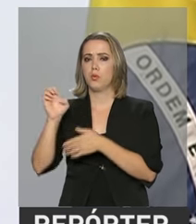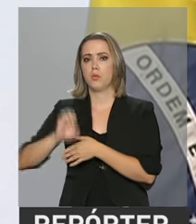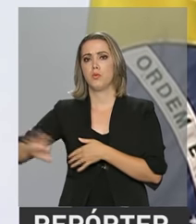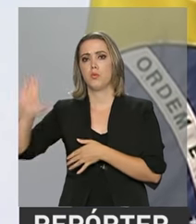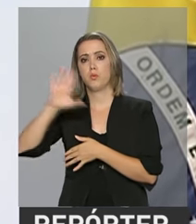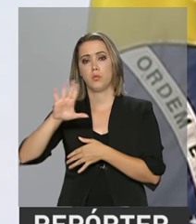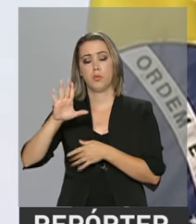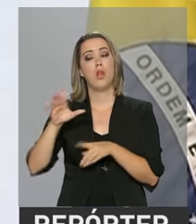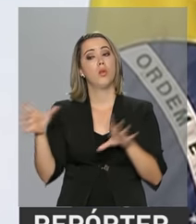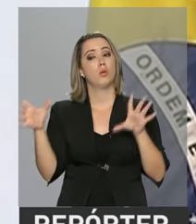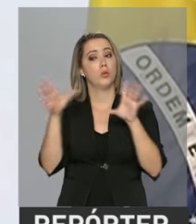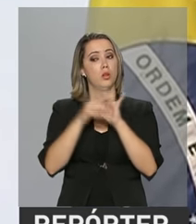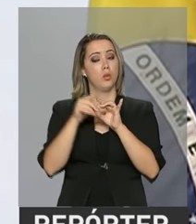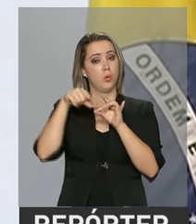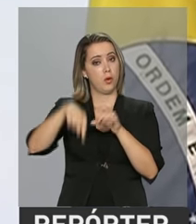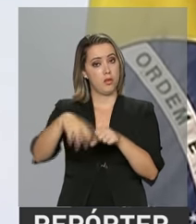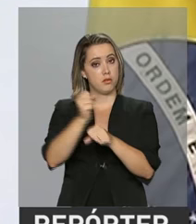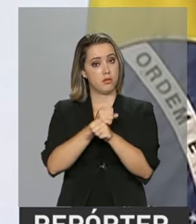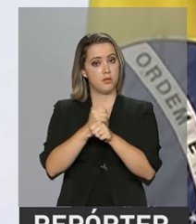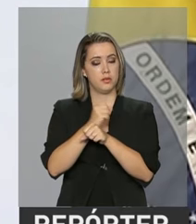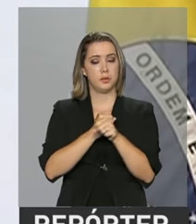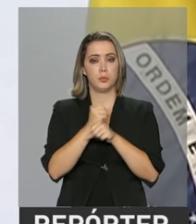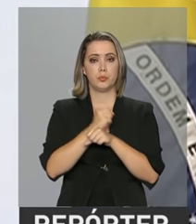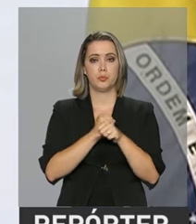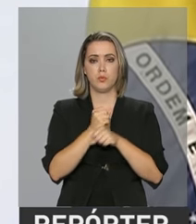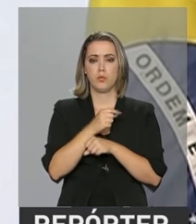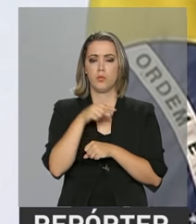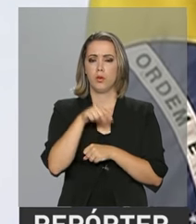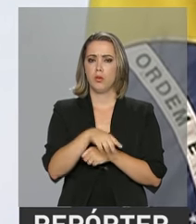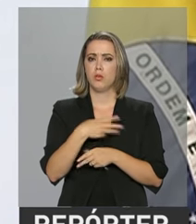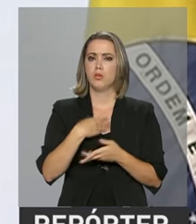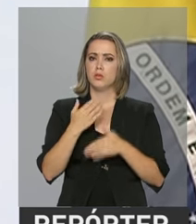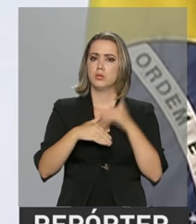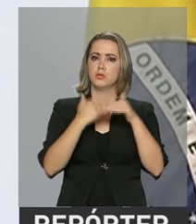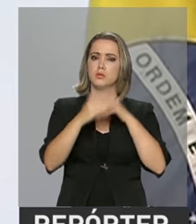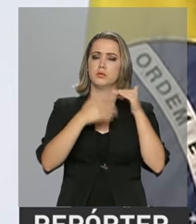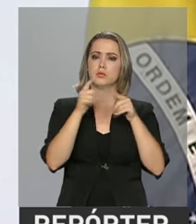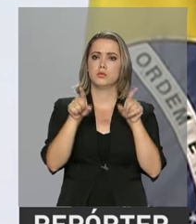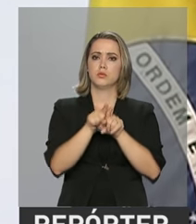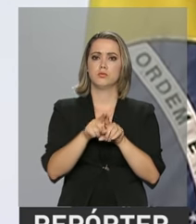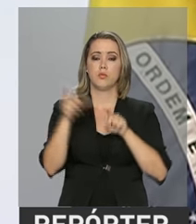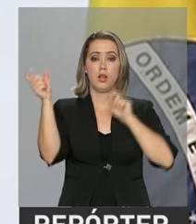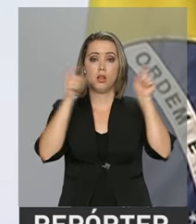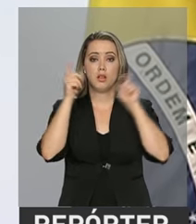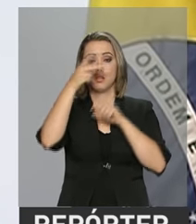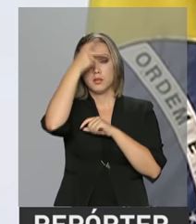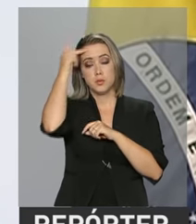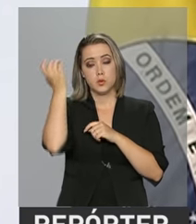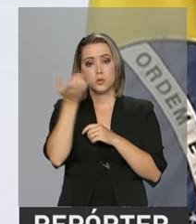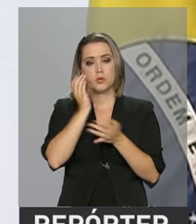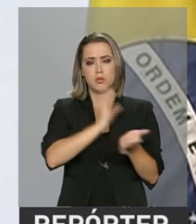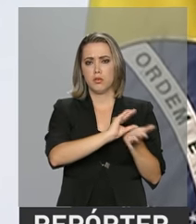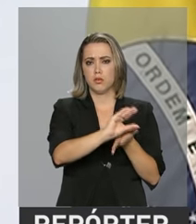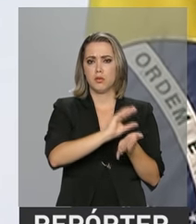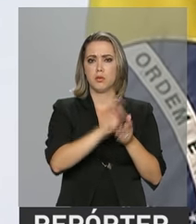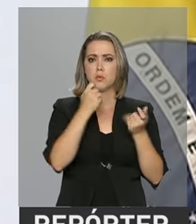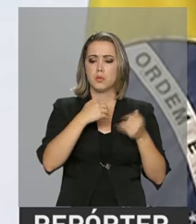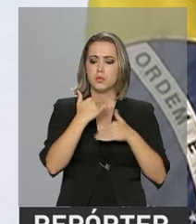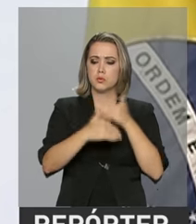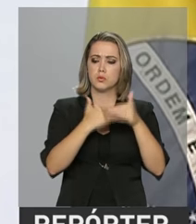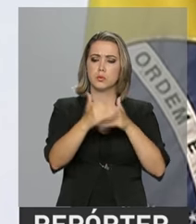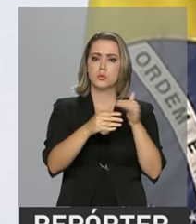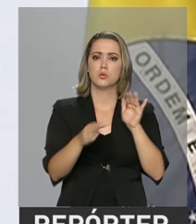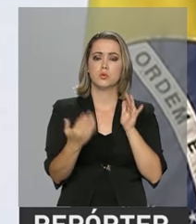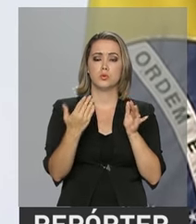ainda este ano na opinião de mariano rajoy para o brasil voltar a crescer e atrair investimentos é preciso seguir com as reformas